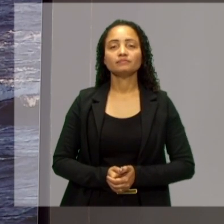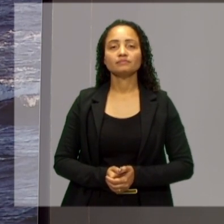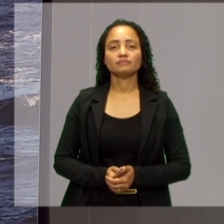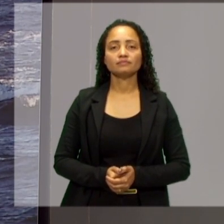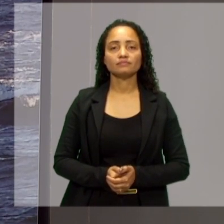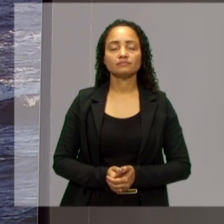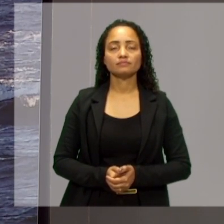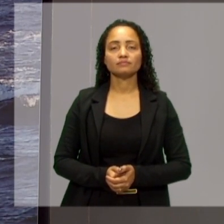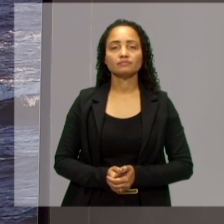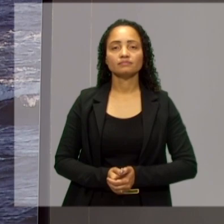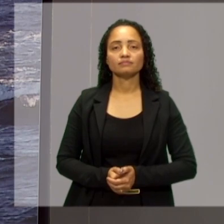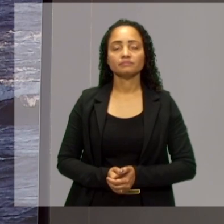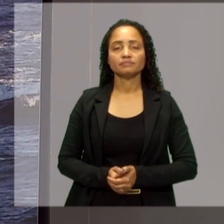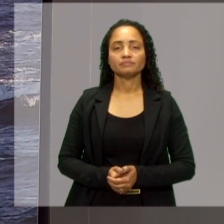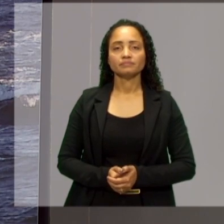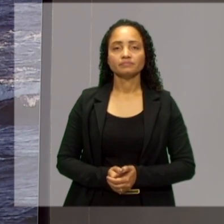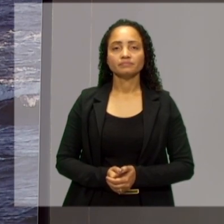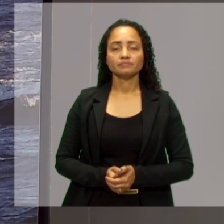Desde lá, a pessoa foi